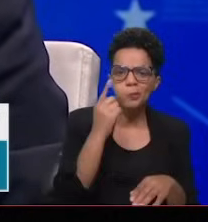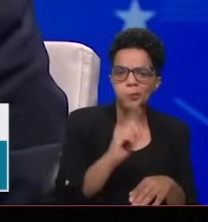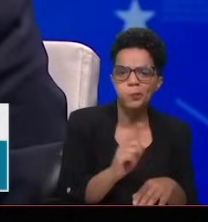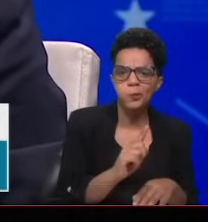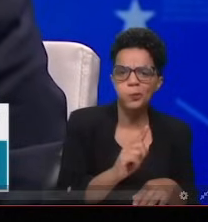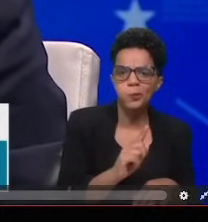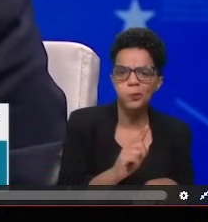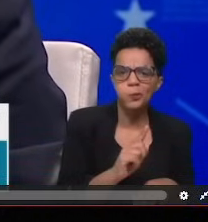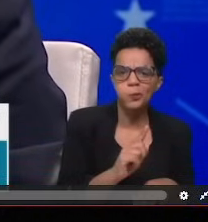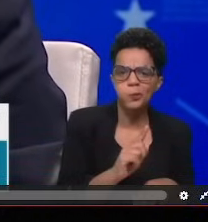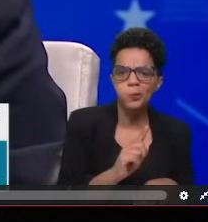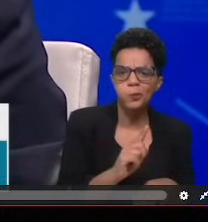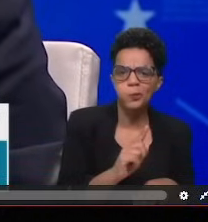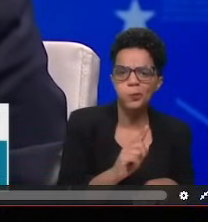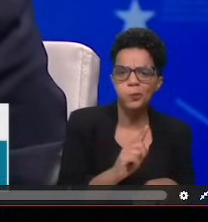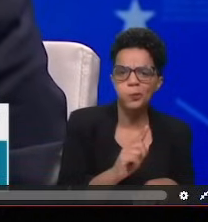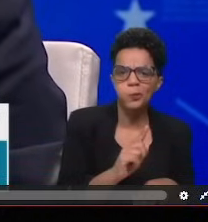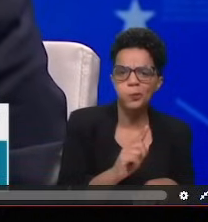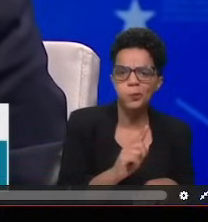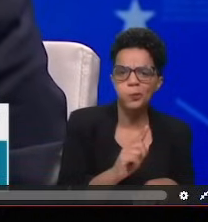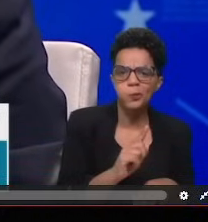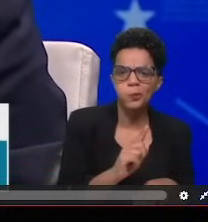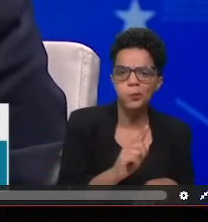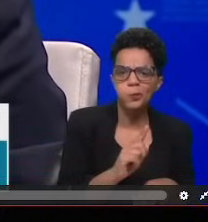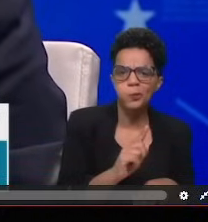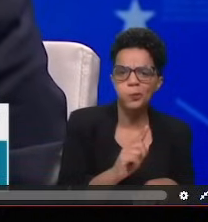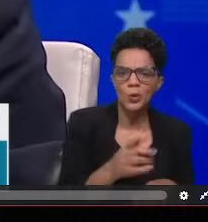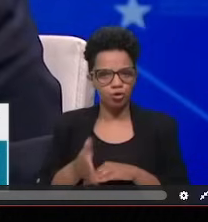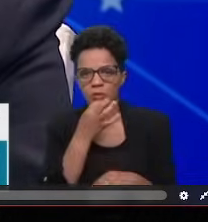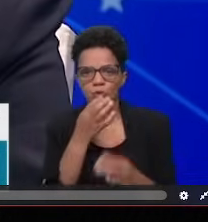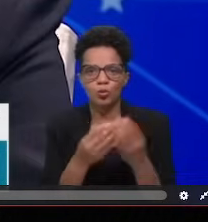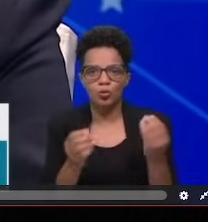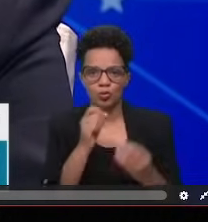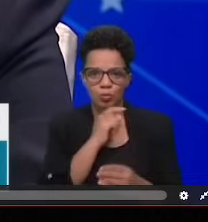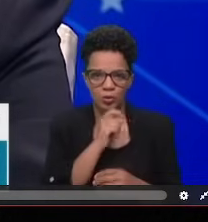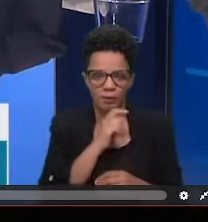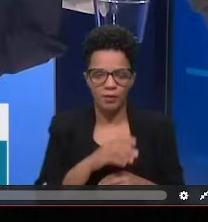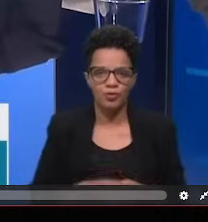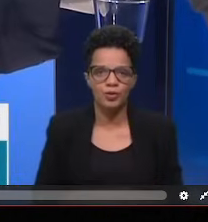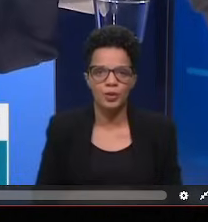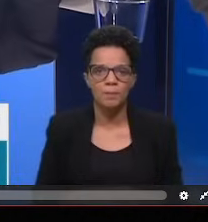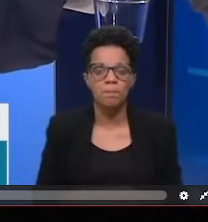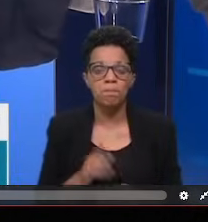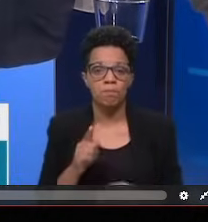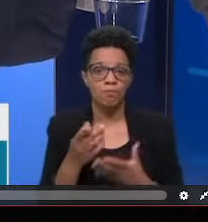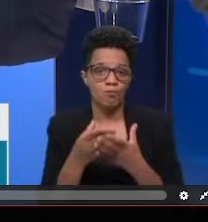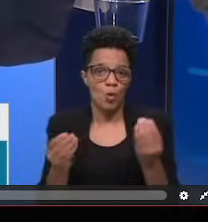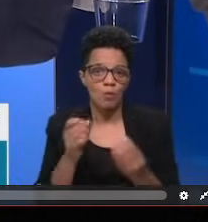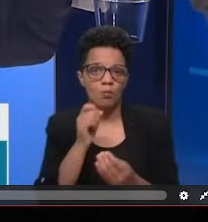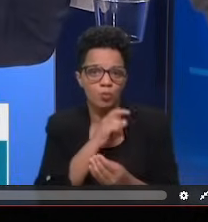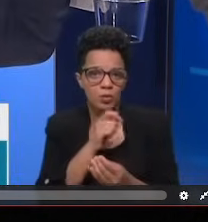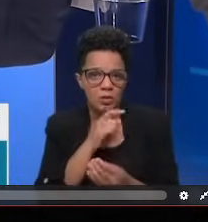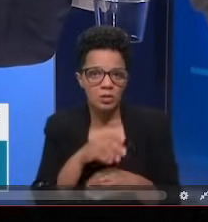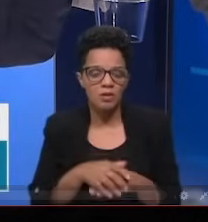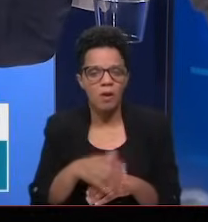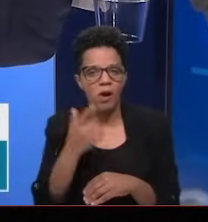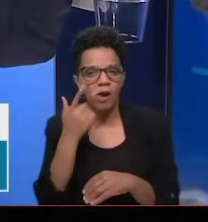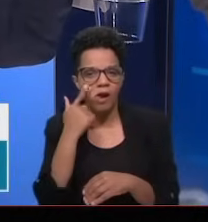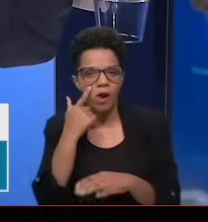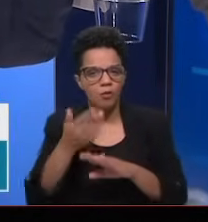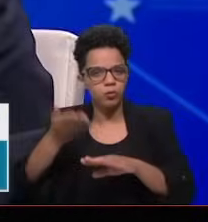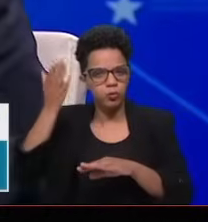ábito conção é isso que ele diz não consigo perceber dias essa é uma solução possível que já se experimentou no